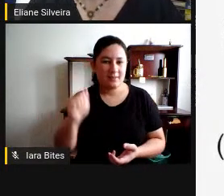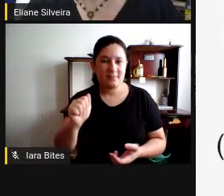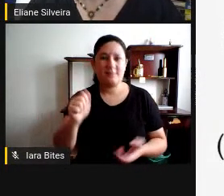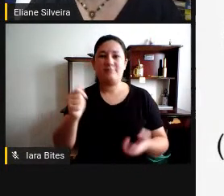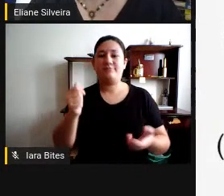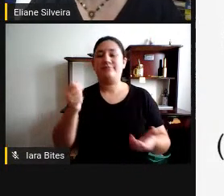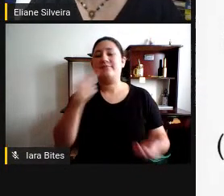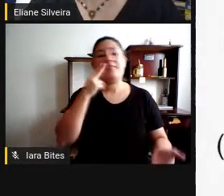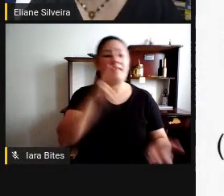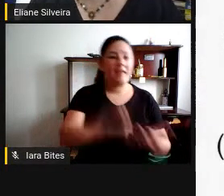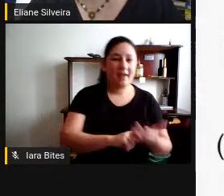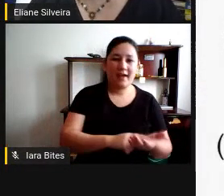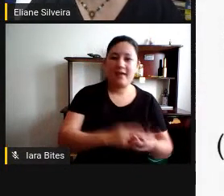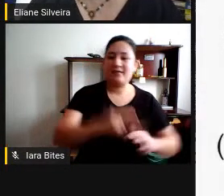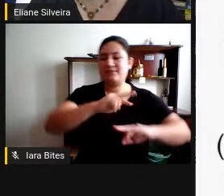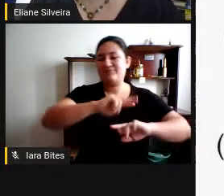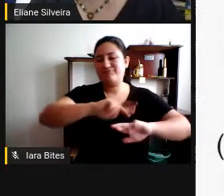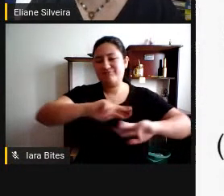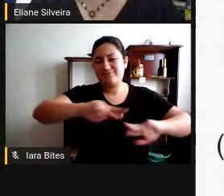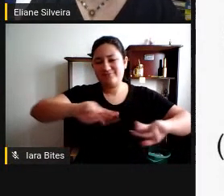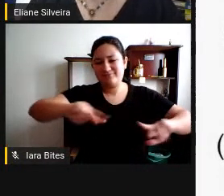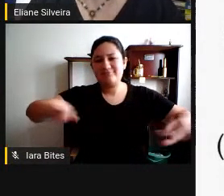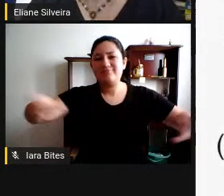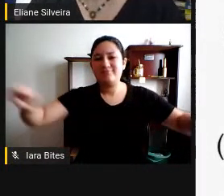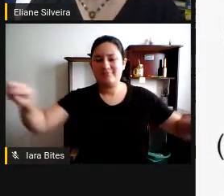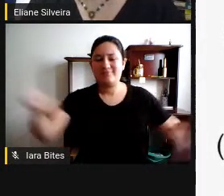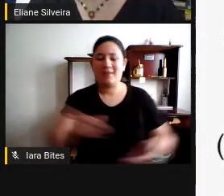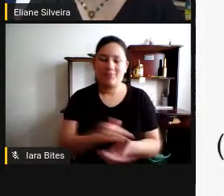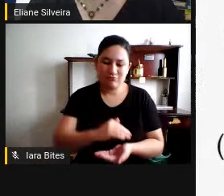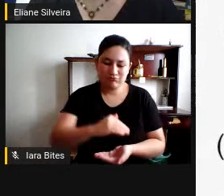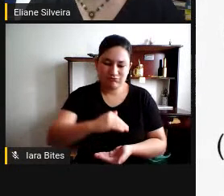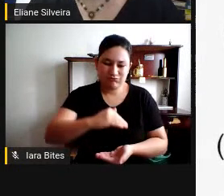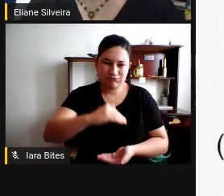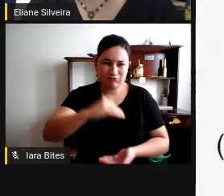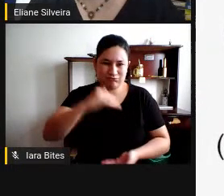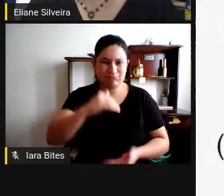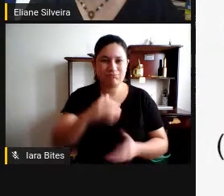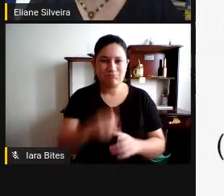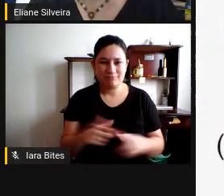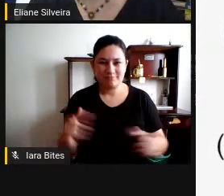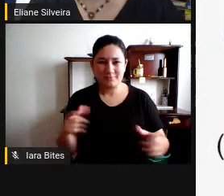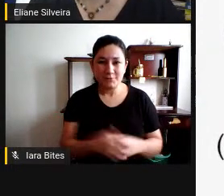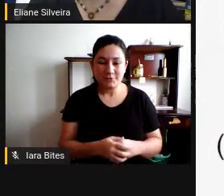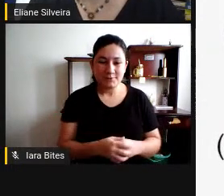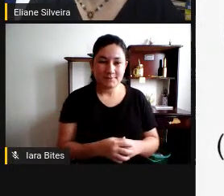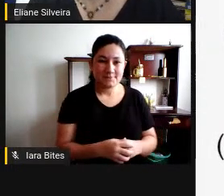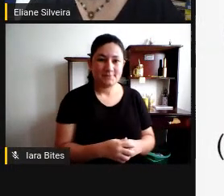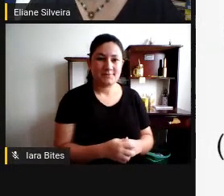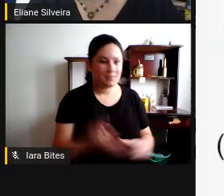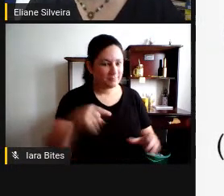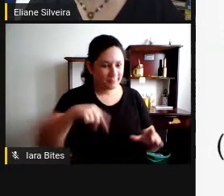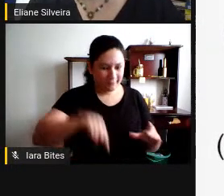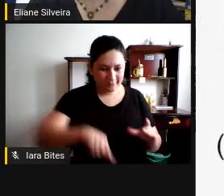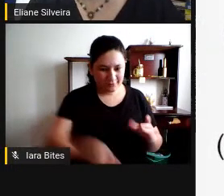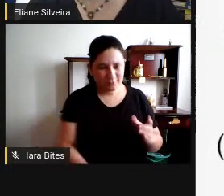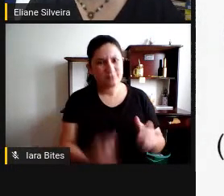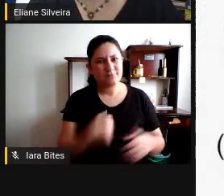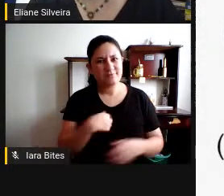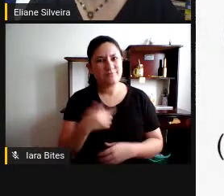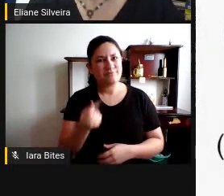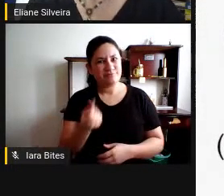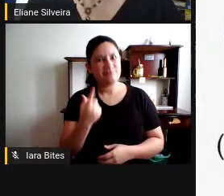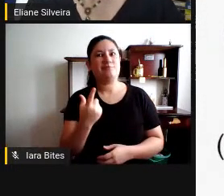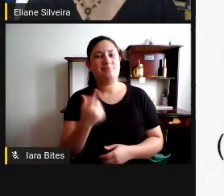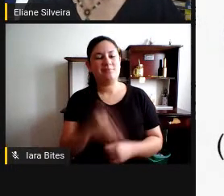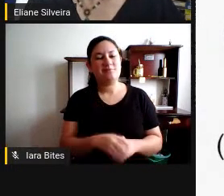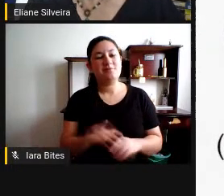ela é realmente extensa, volumosa e de uma profundidade inacreditável, então isso dificulta bastante.